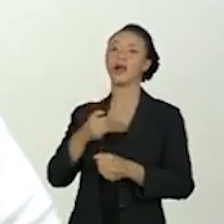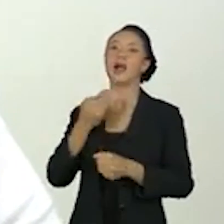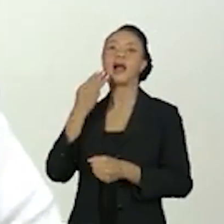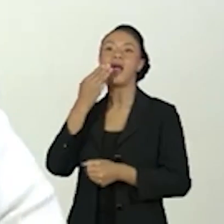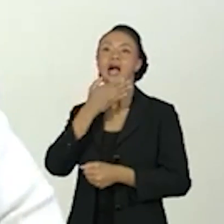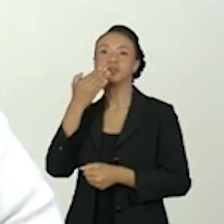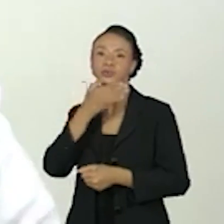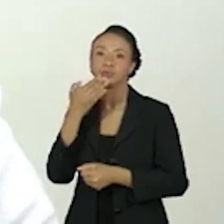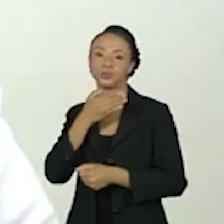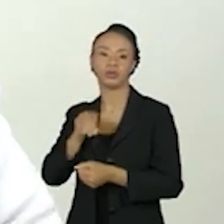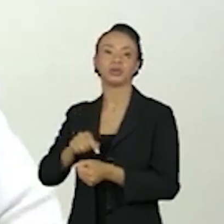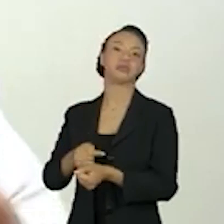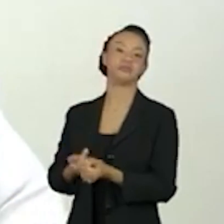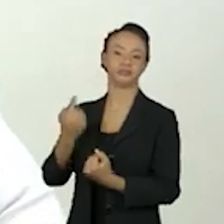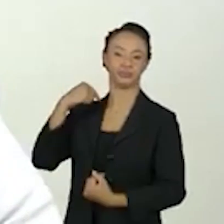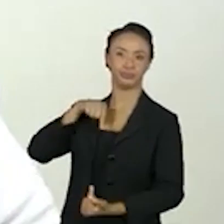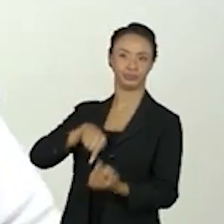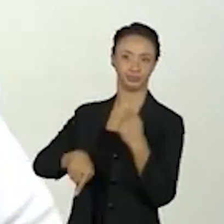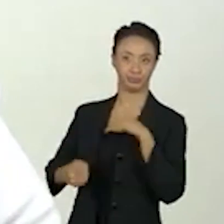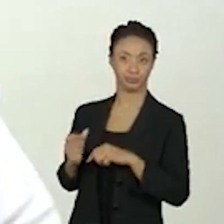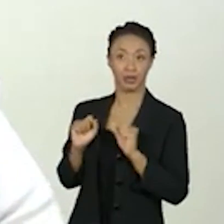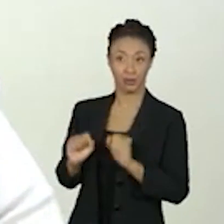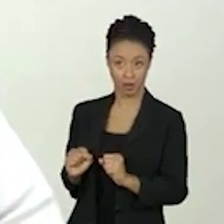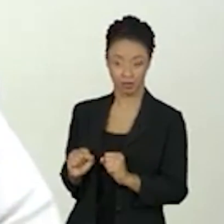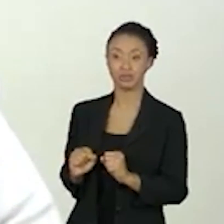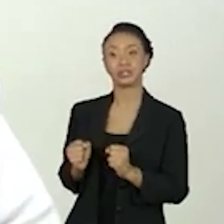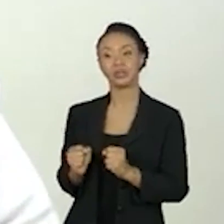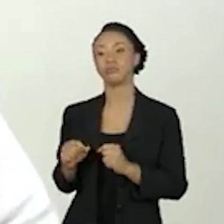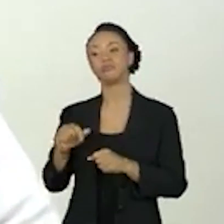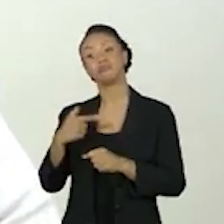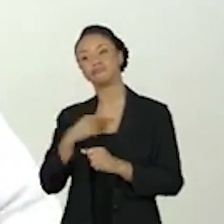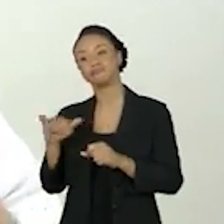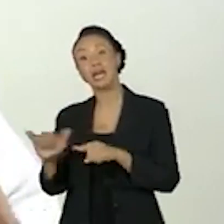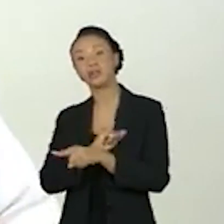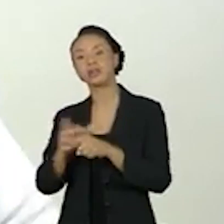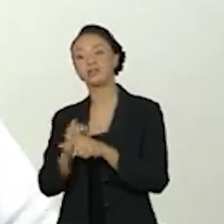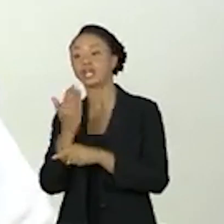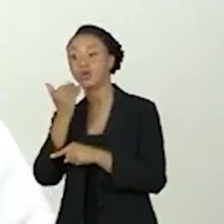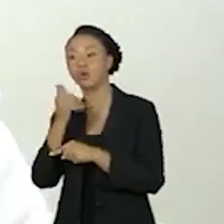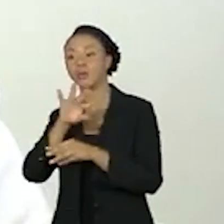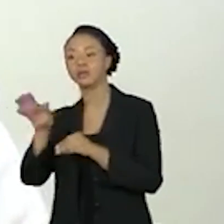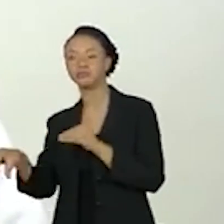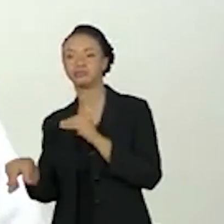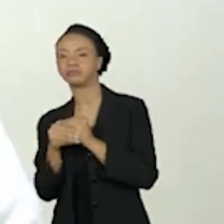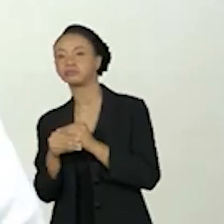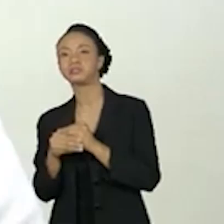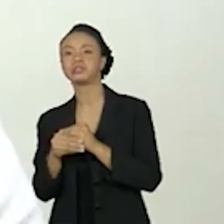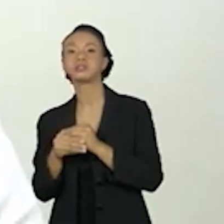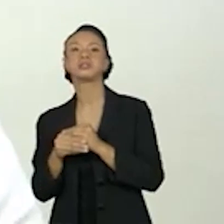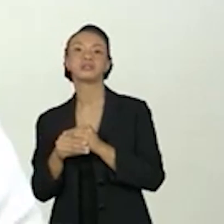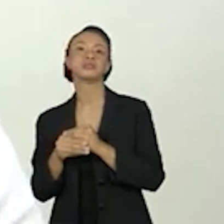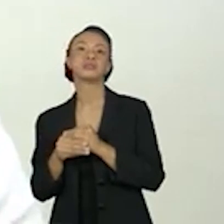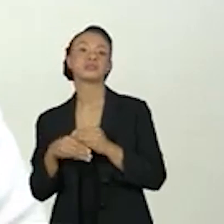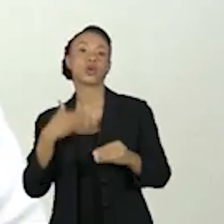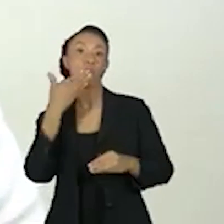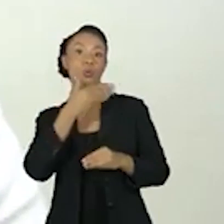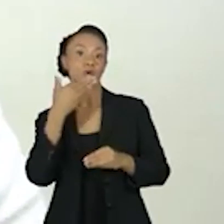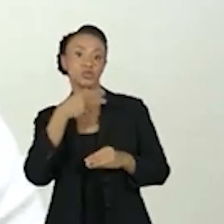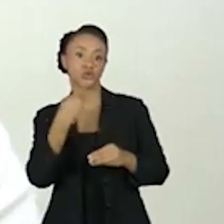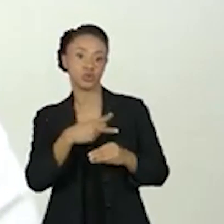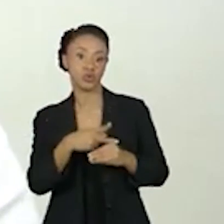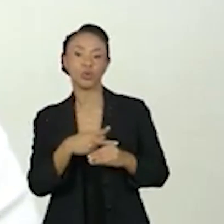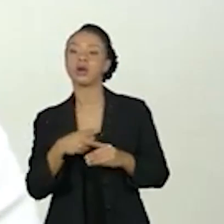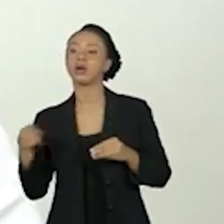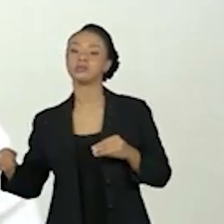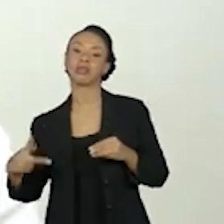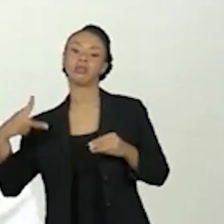corrente sanguínea. Então, a gente pode associar aí algum outro nutriente para diminuir o índice glicêmico do pão, e aí,